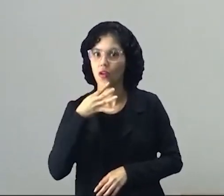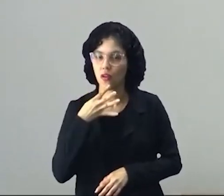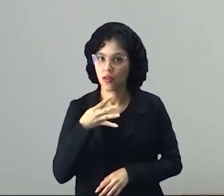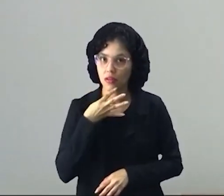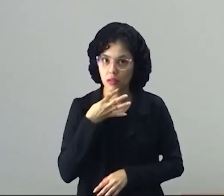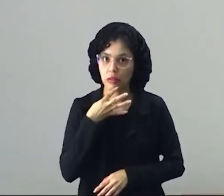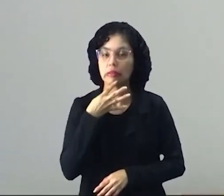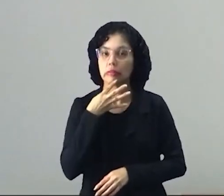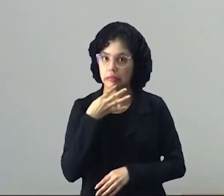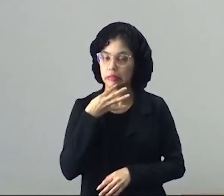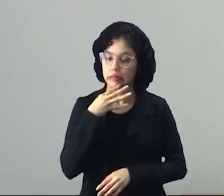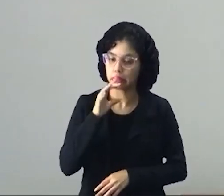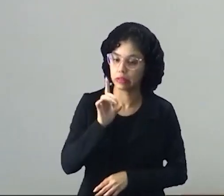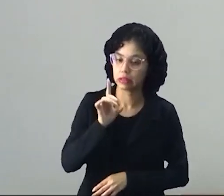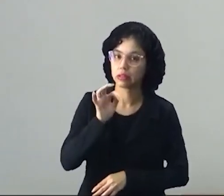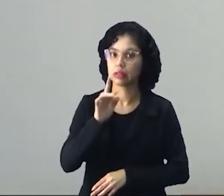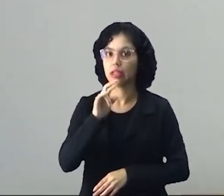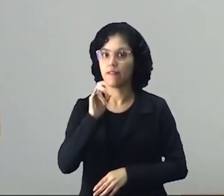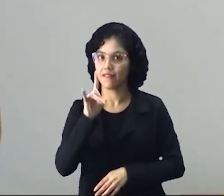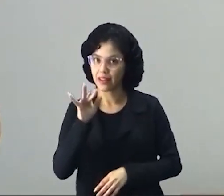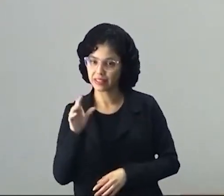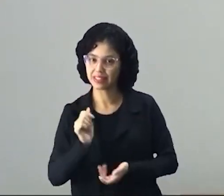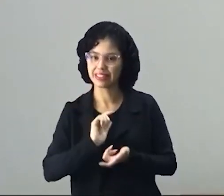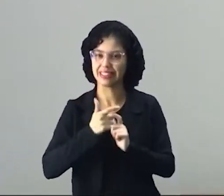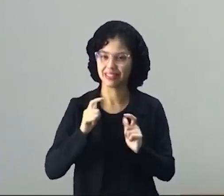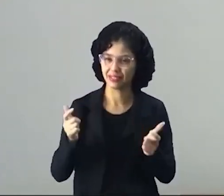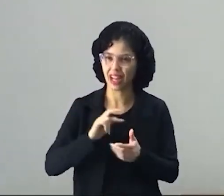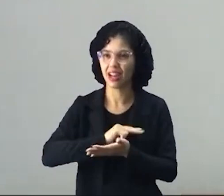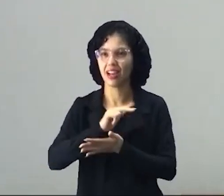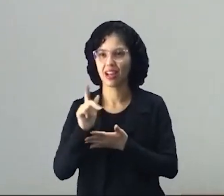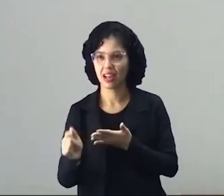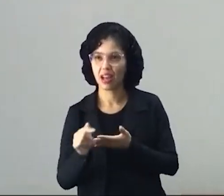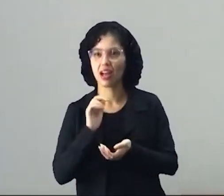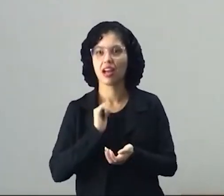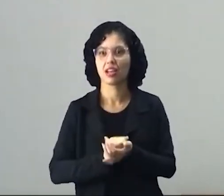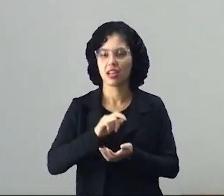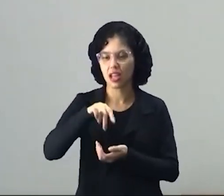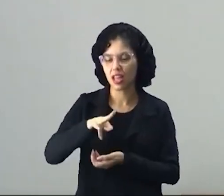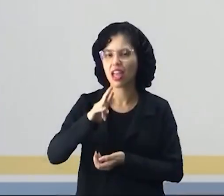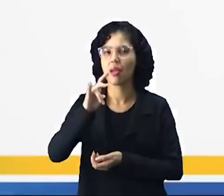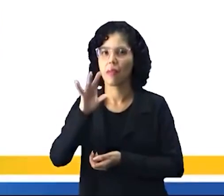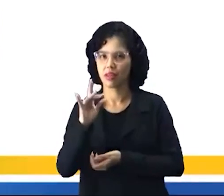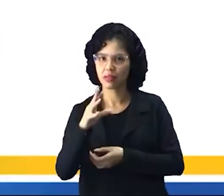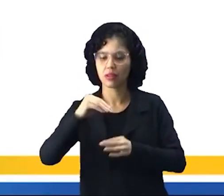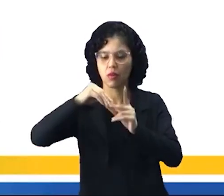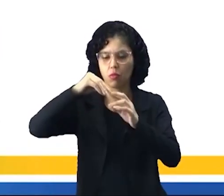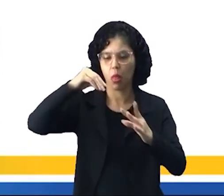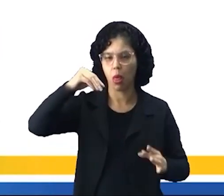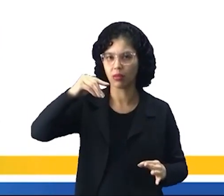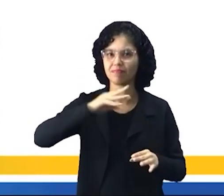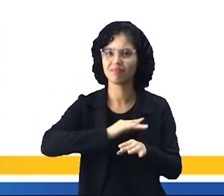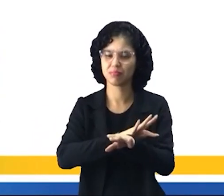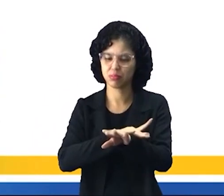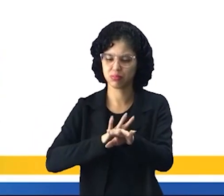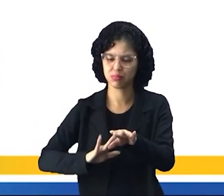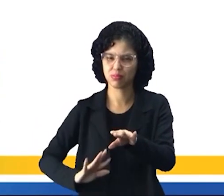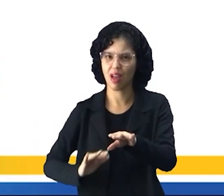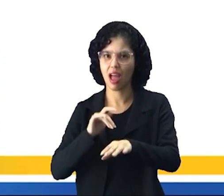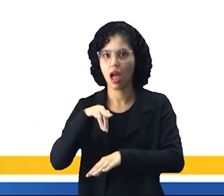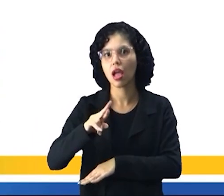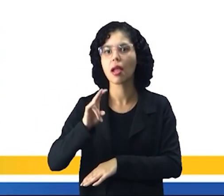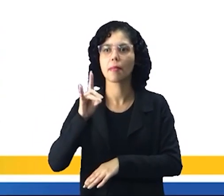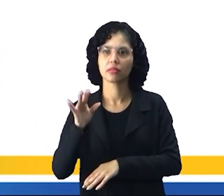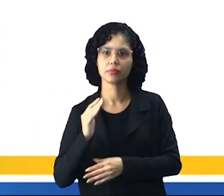muito eficiente. Então, a gente tem vários problemas graves causados por queimaduras com águas-vivas, ok? Seguindo